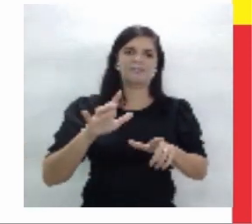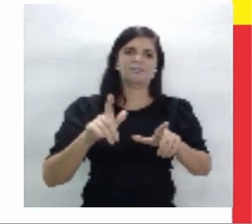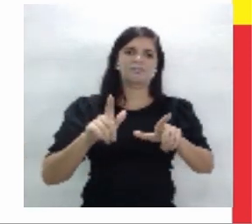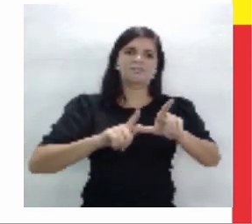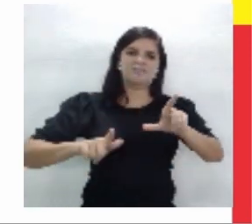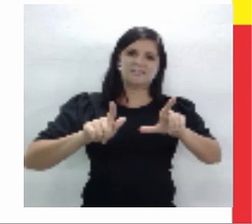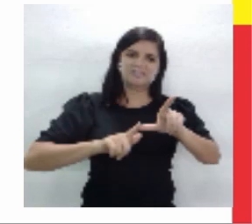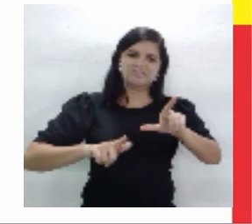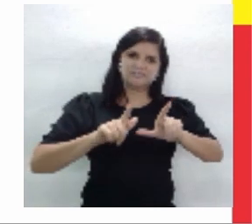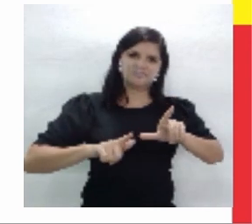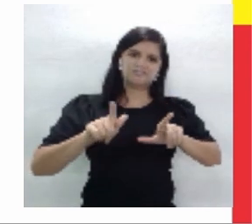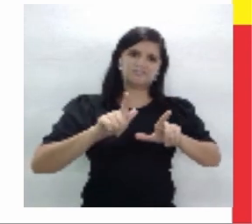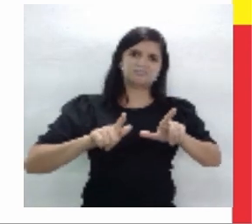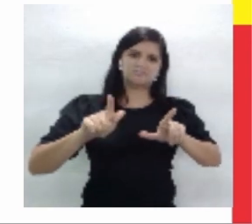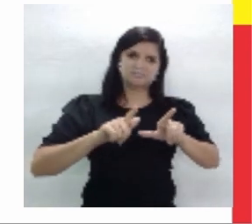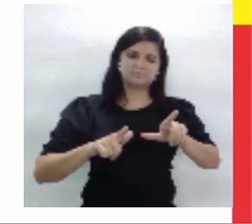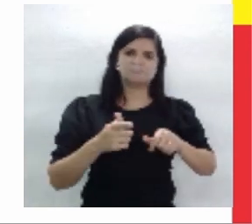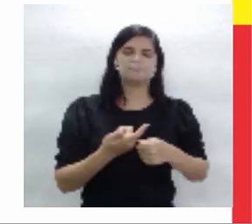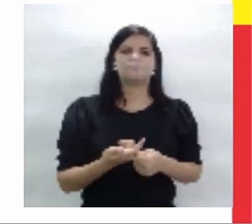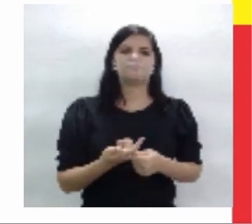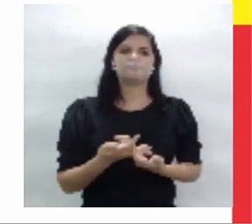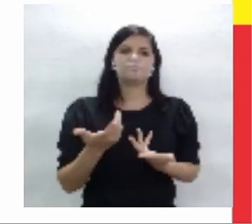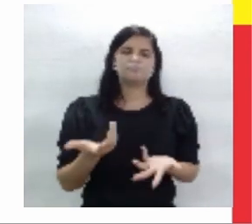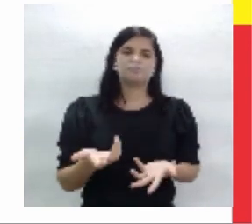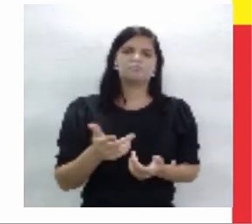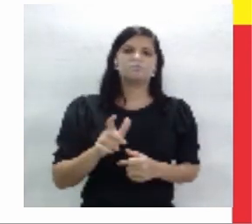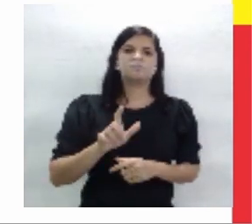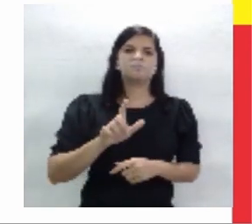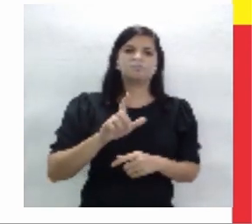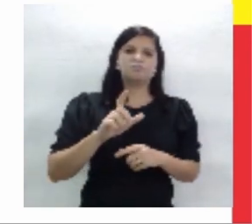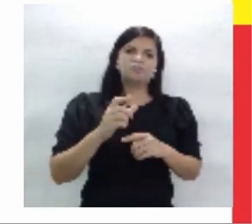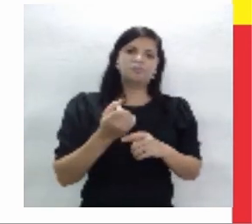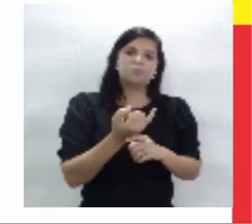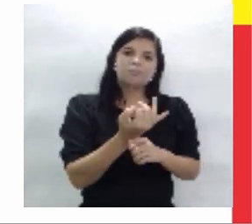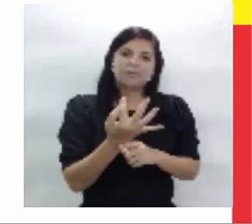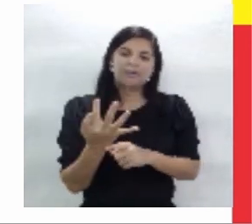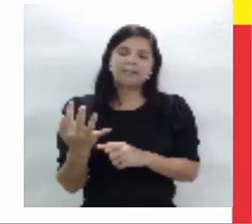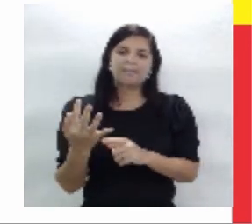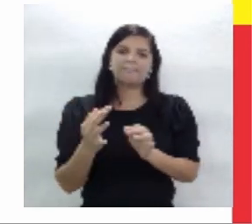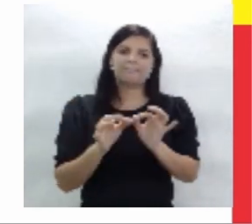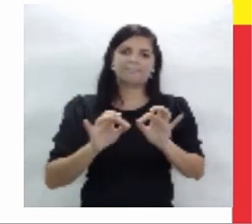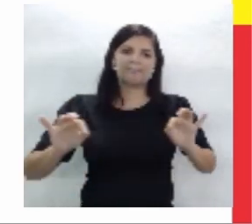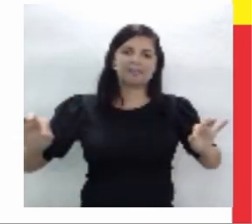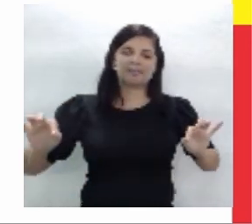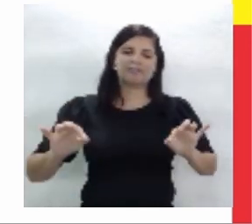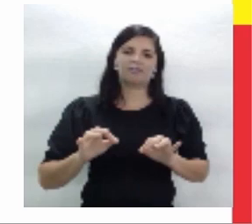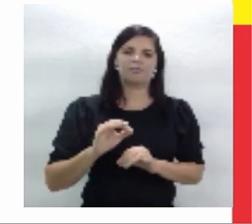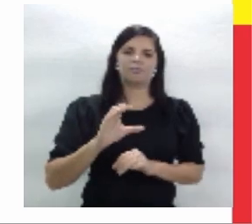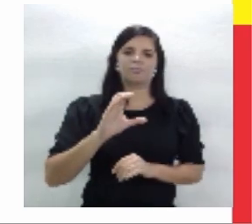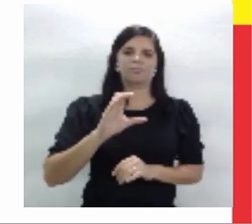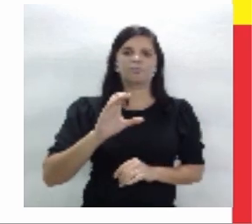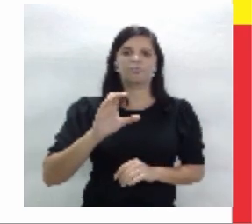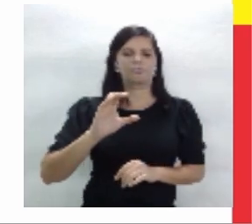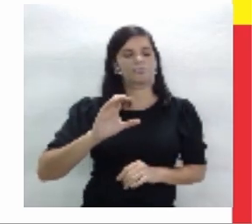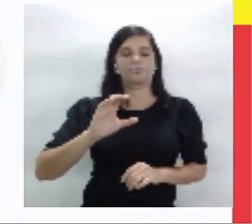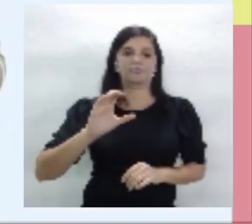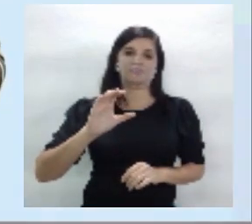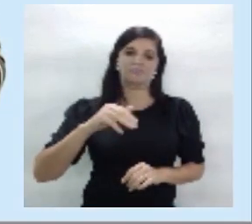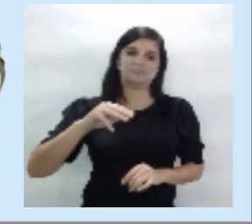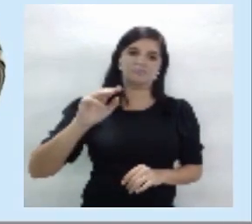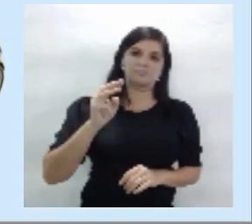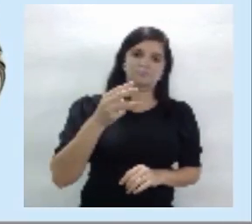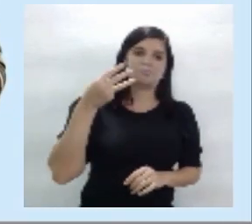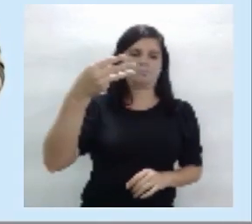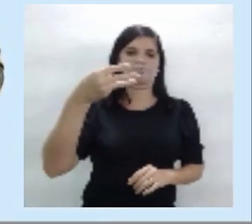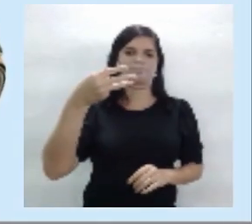ele mostra aí a medição aí em metros cúbicos, tá? Olha para mim, gente, por favor, rapidinho. Gente,